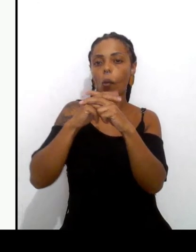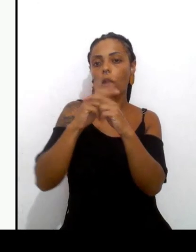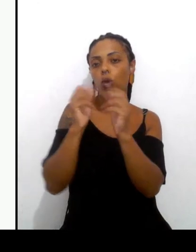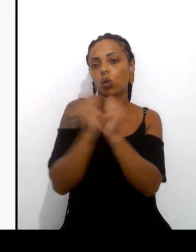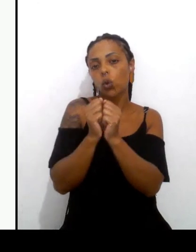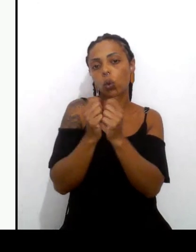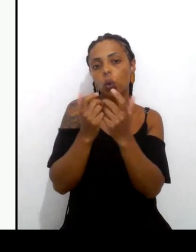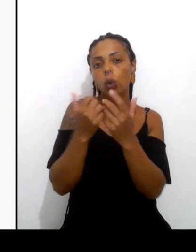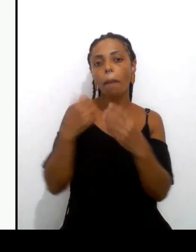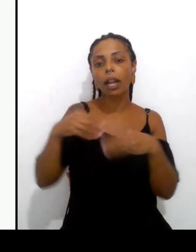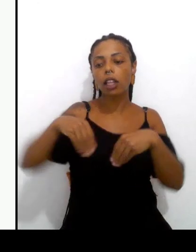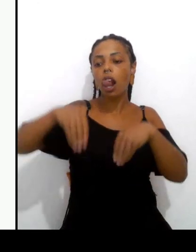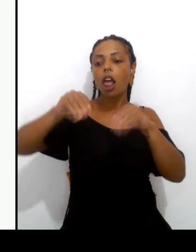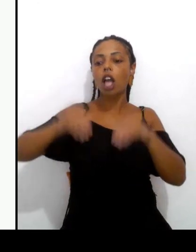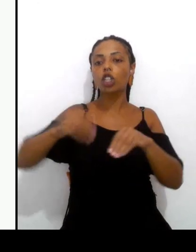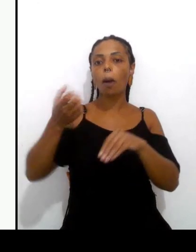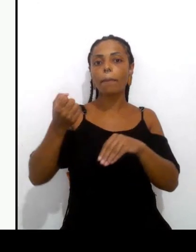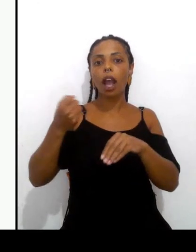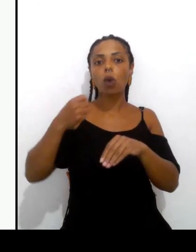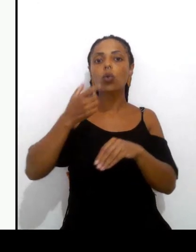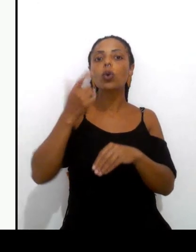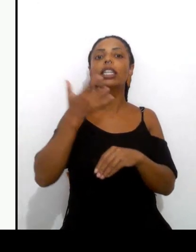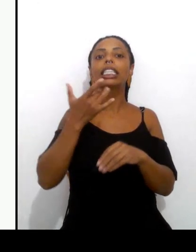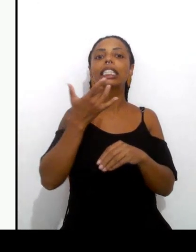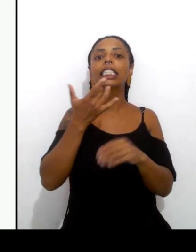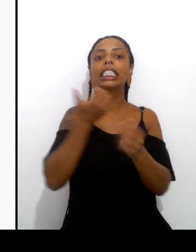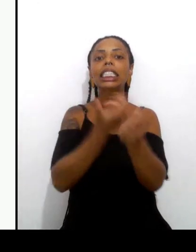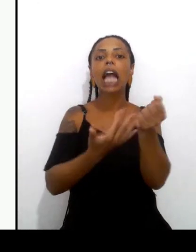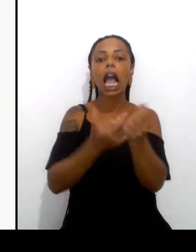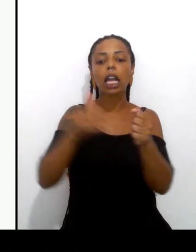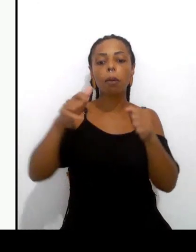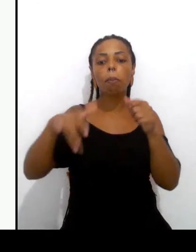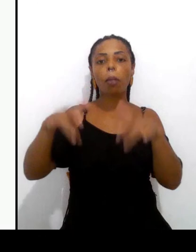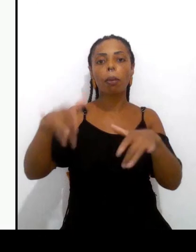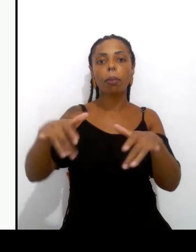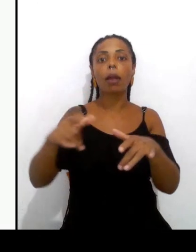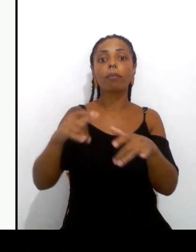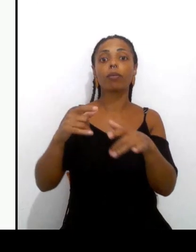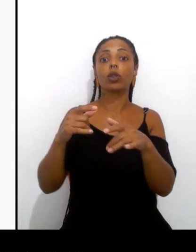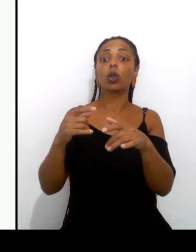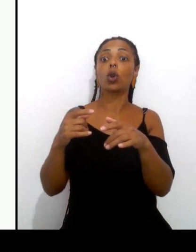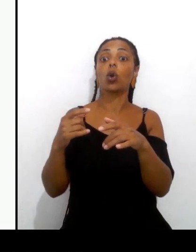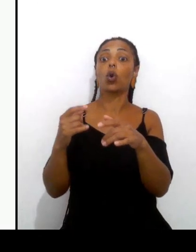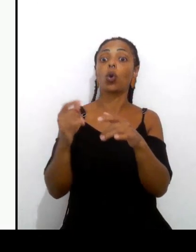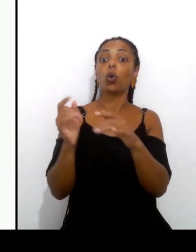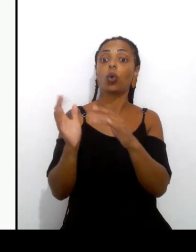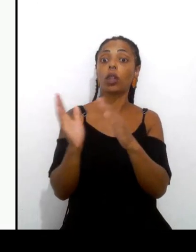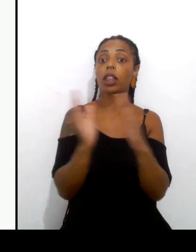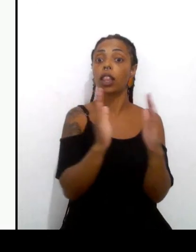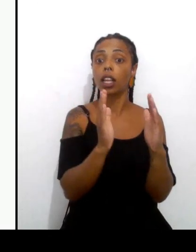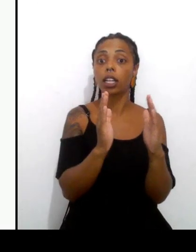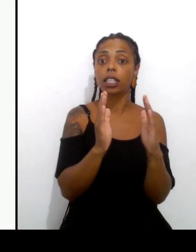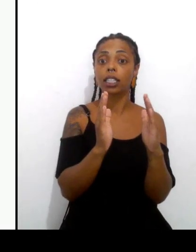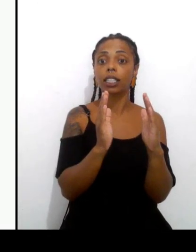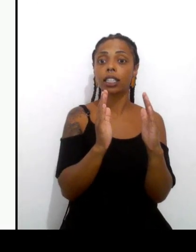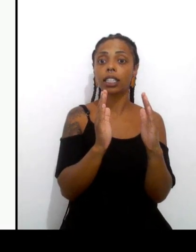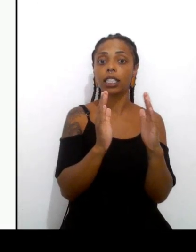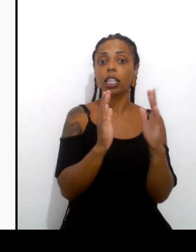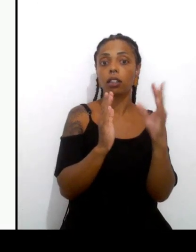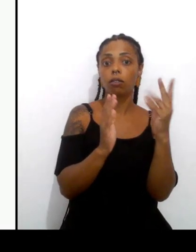respingos de sangue e no terceiro vemos uma carcaça de um corpo exposto